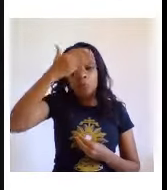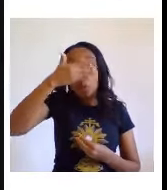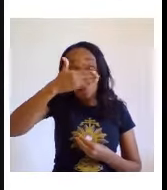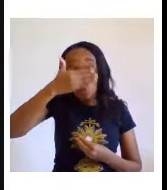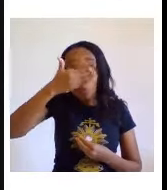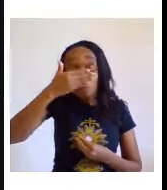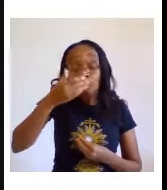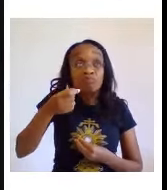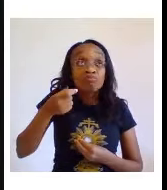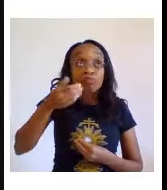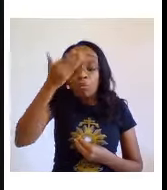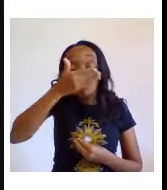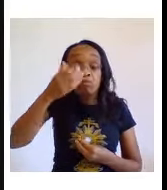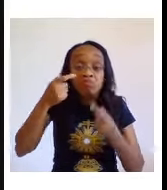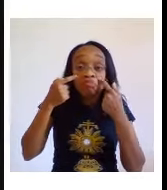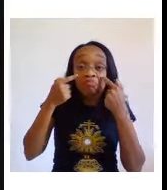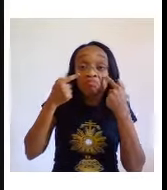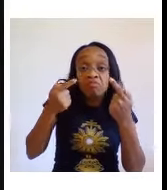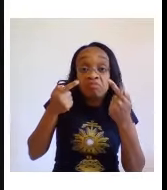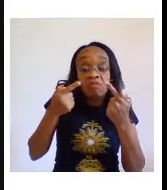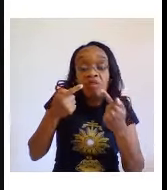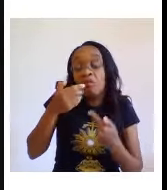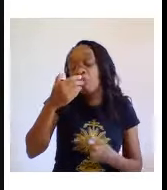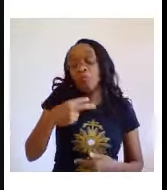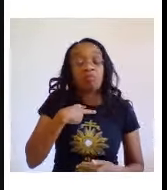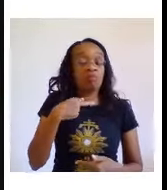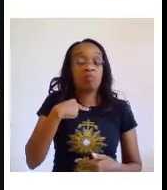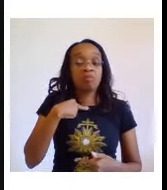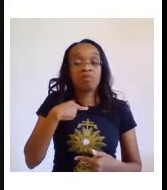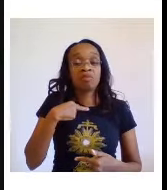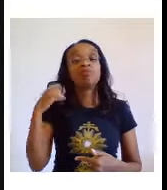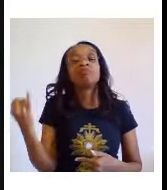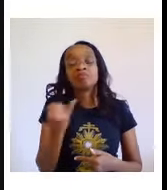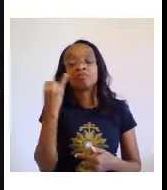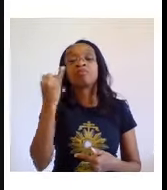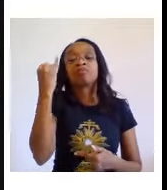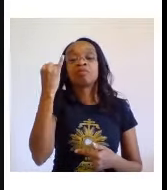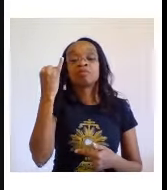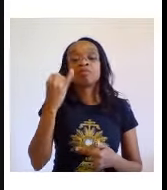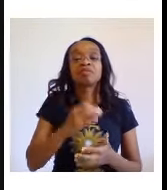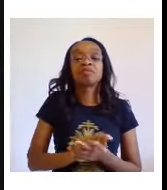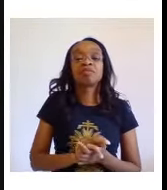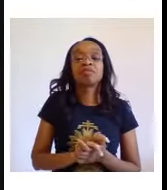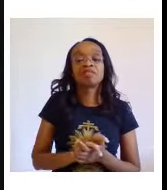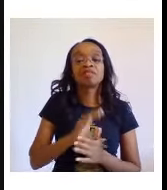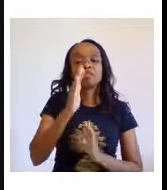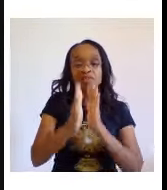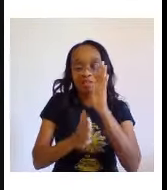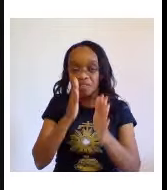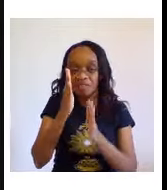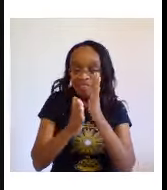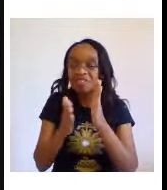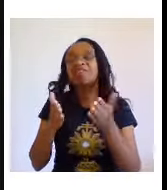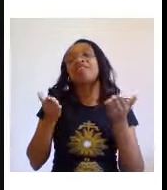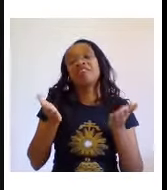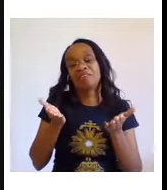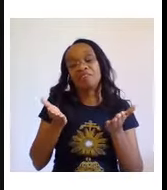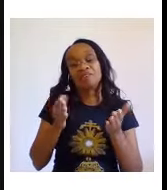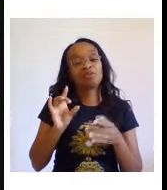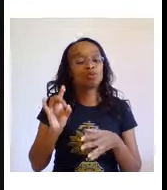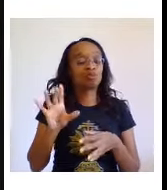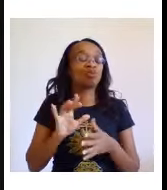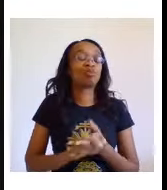né? E a gente tentou até trazer para a live tradutores de Libras, não conseguimos. Então, eu